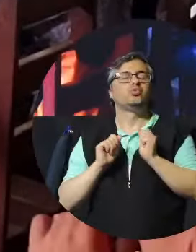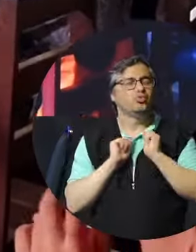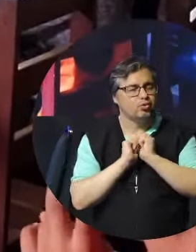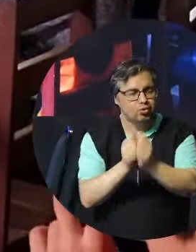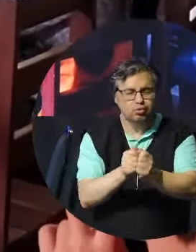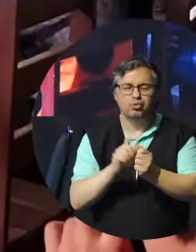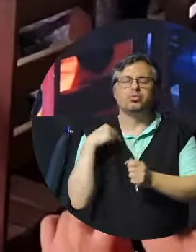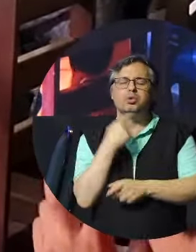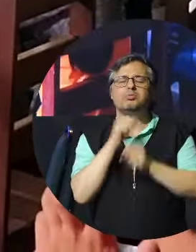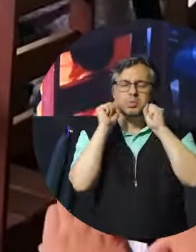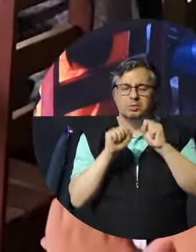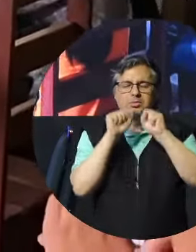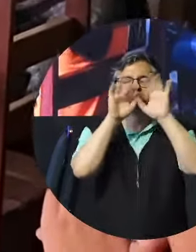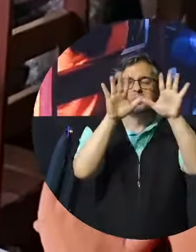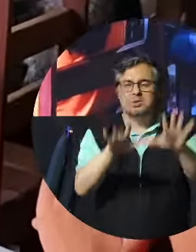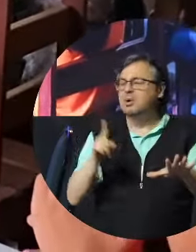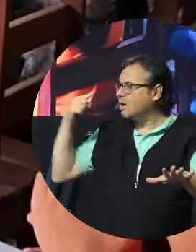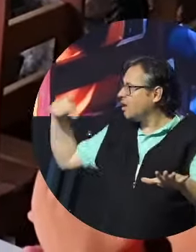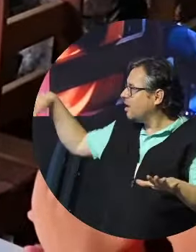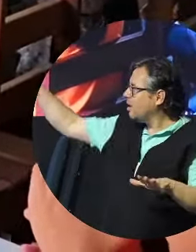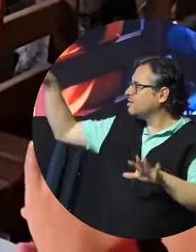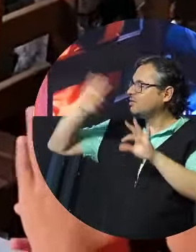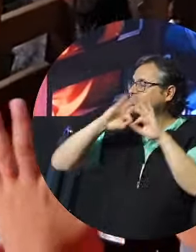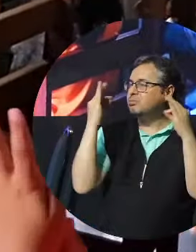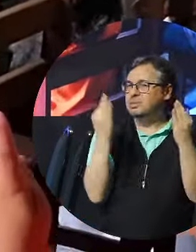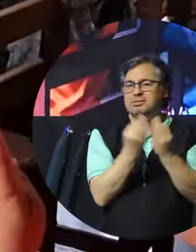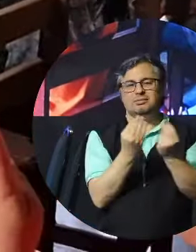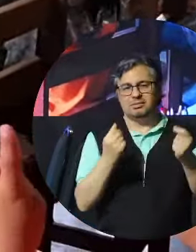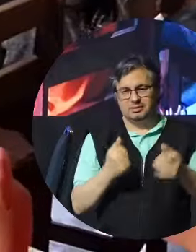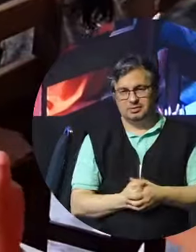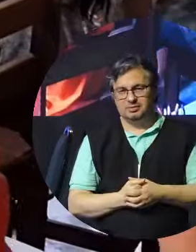abençoar essas famílias, meus irmãos.